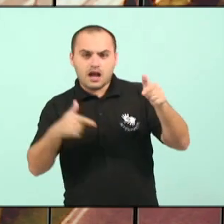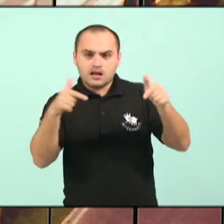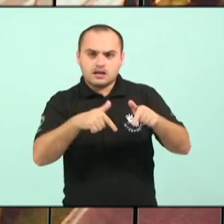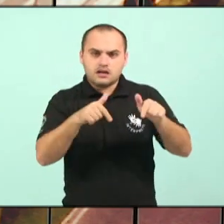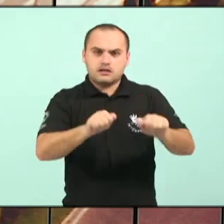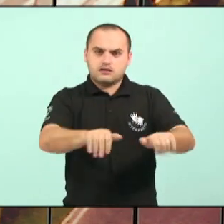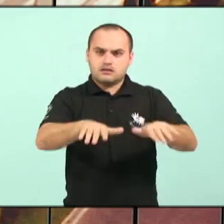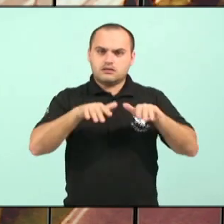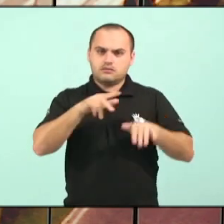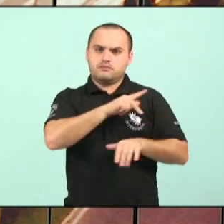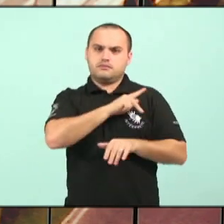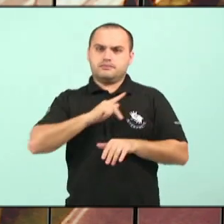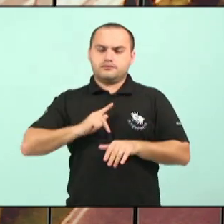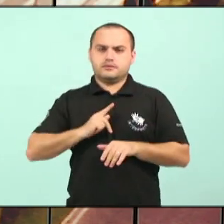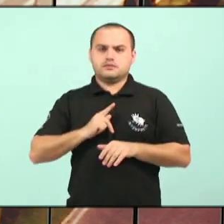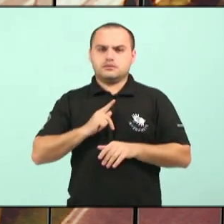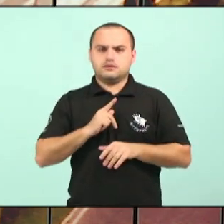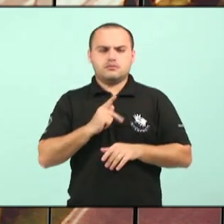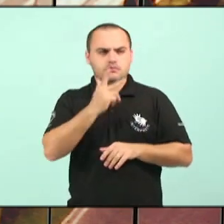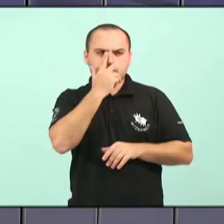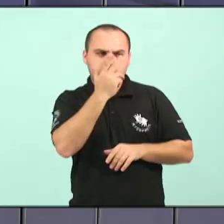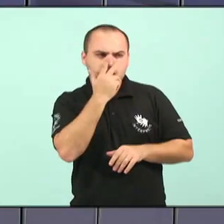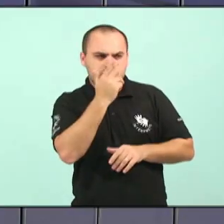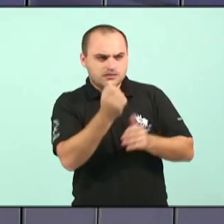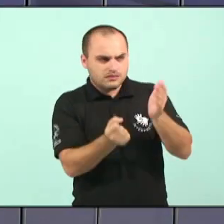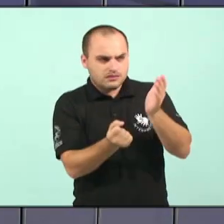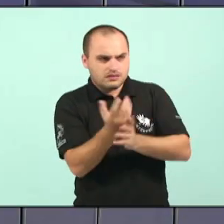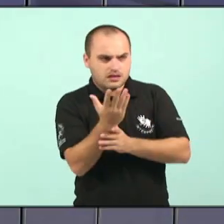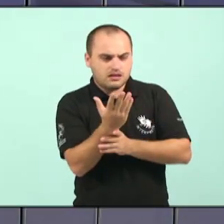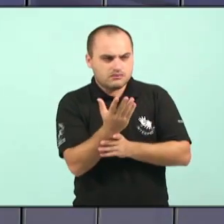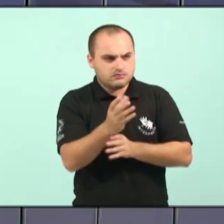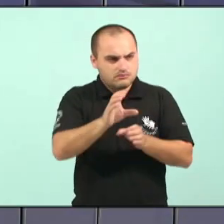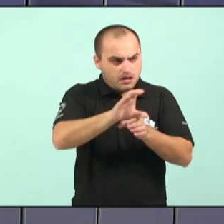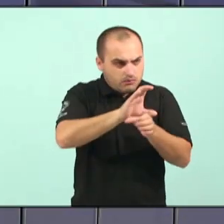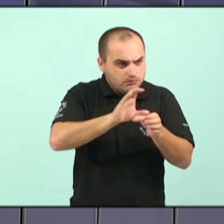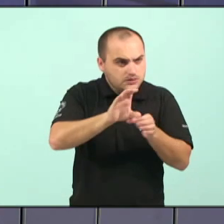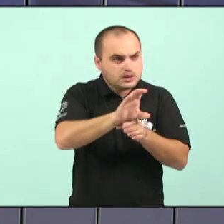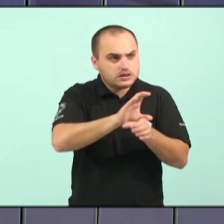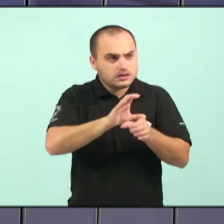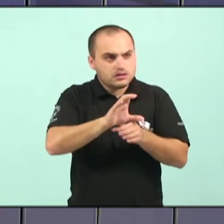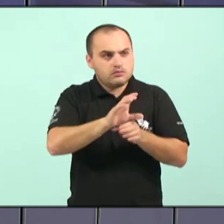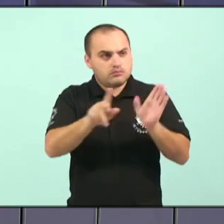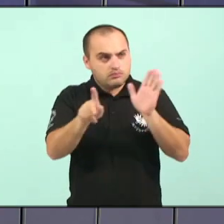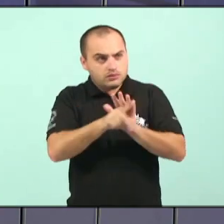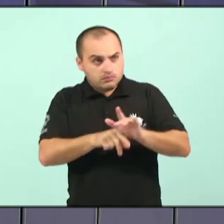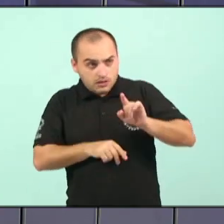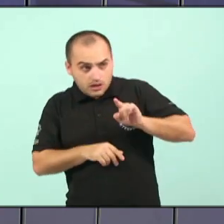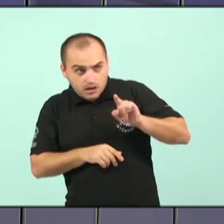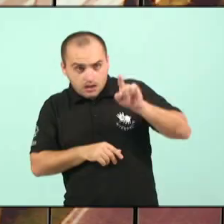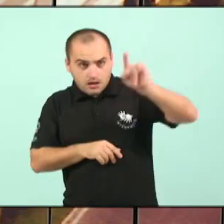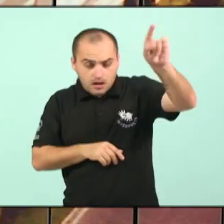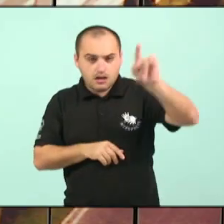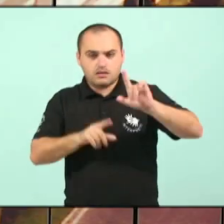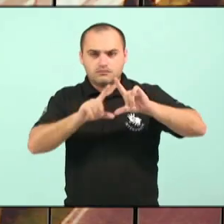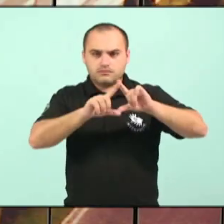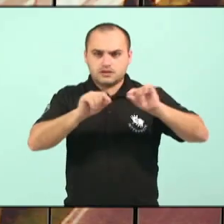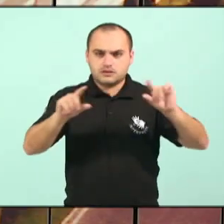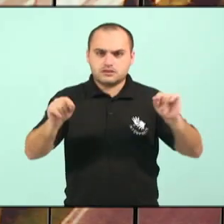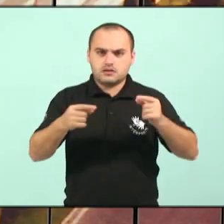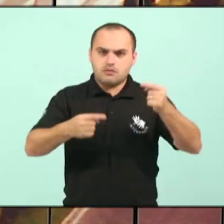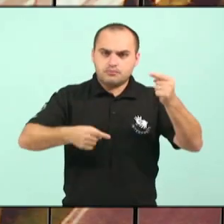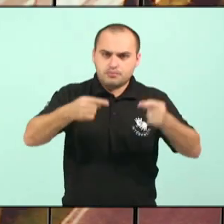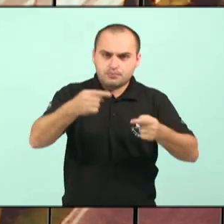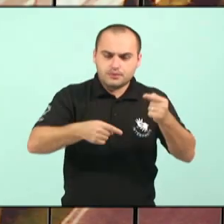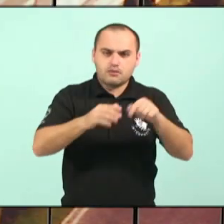audiência pública constituíram ou irão constituir dentro de dias uma comissão para ir a Brasília e discutir isso junto, inclusive a